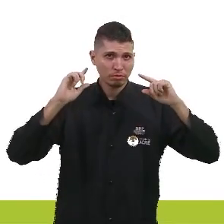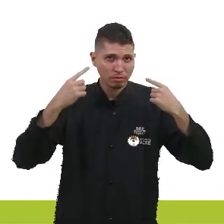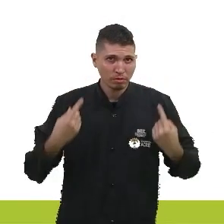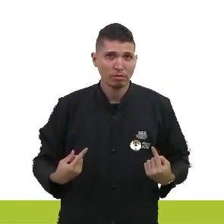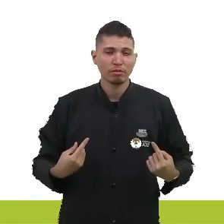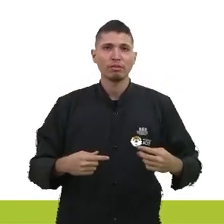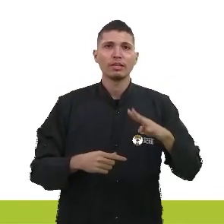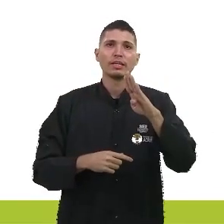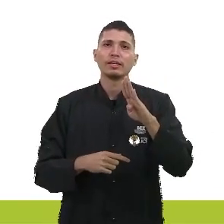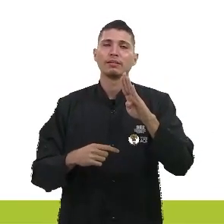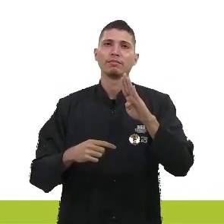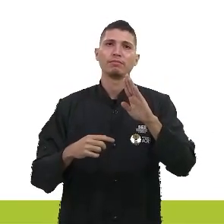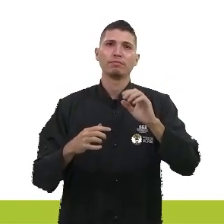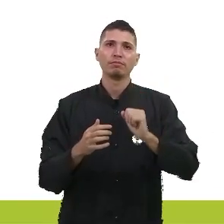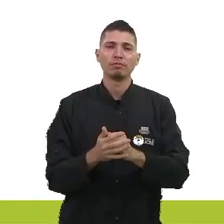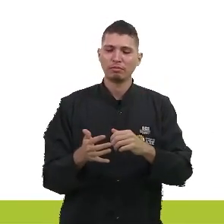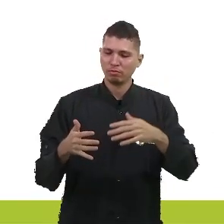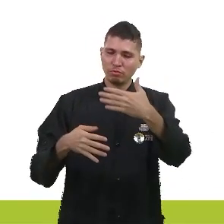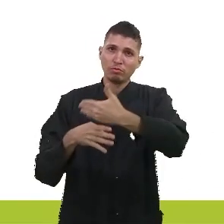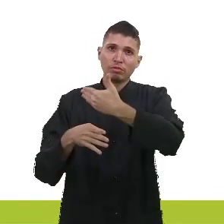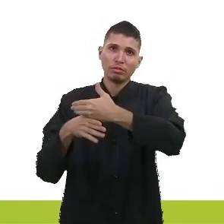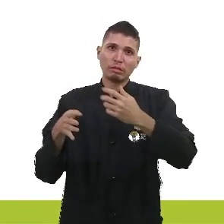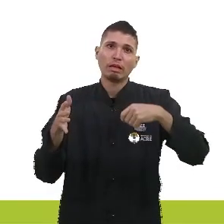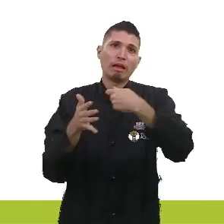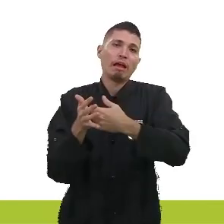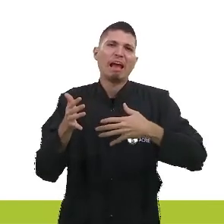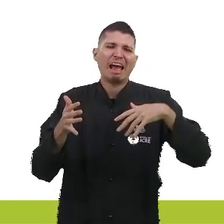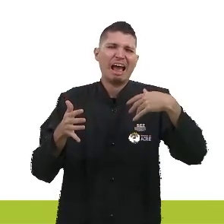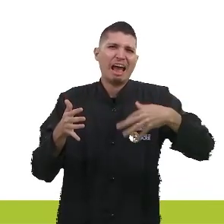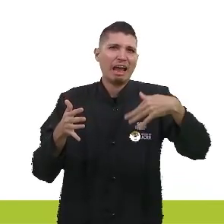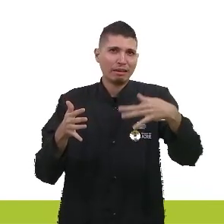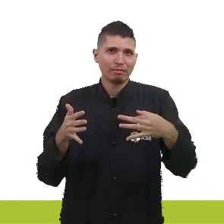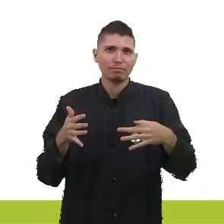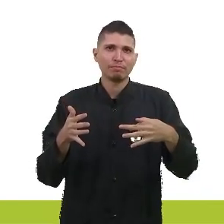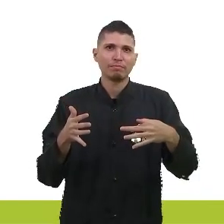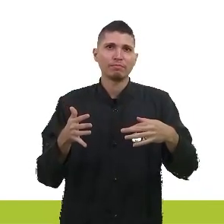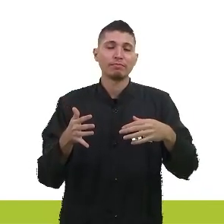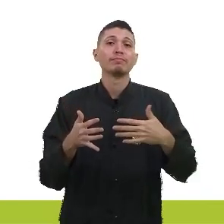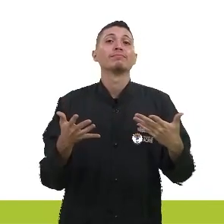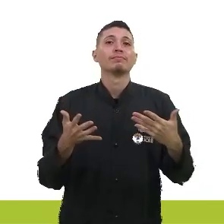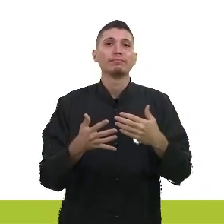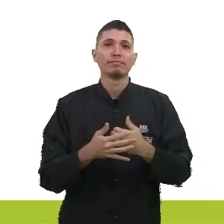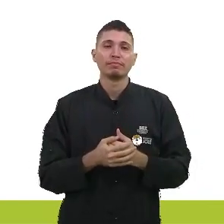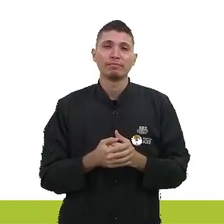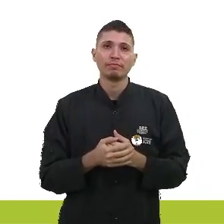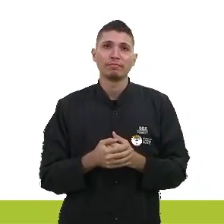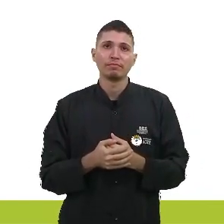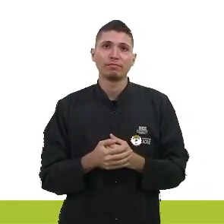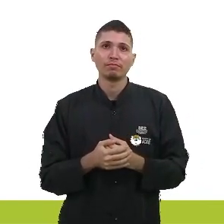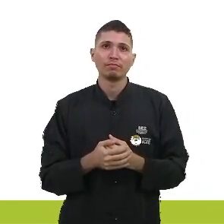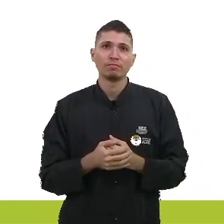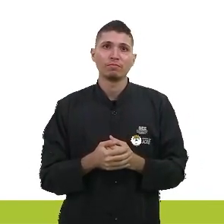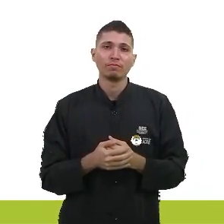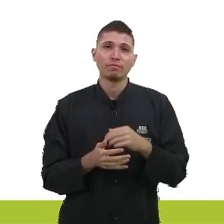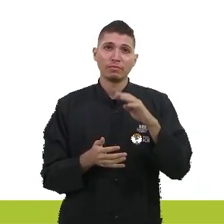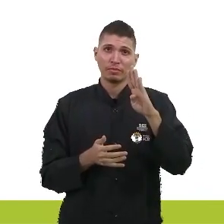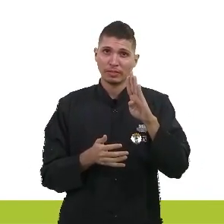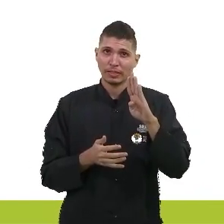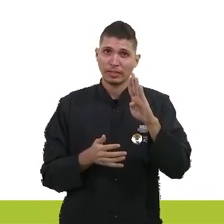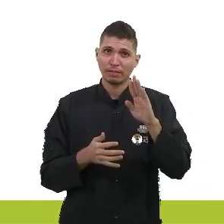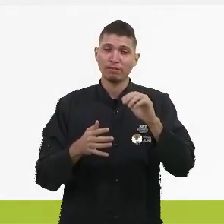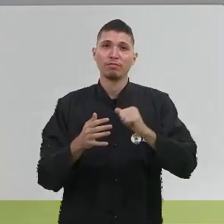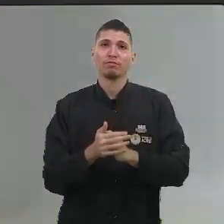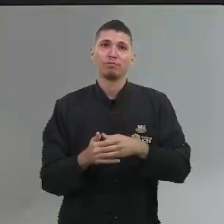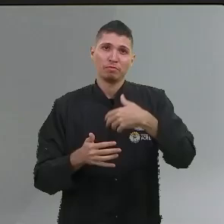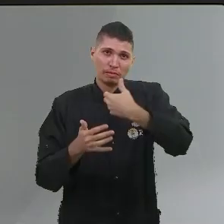B. Machucar-nos quando batemos em uma parede. Aí, pessoal, nessa B, a gente vai se machucar quando a gente vai bater uma parede. Ou